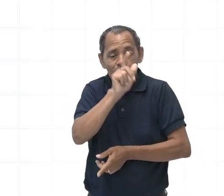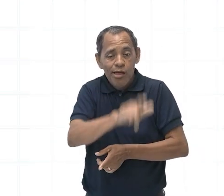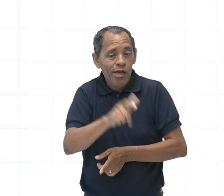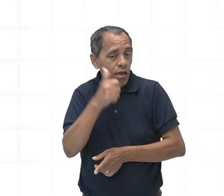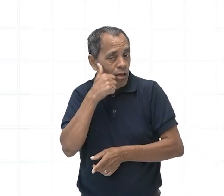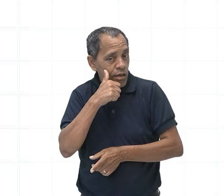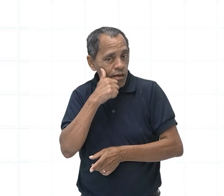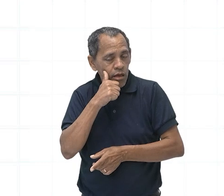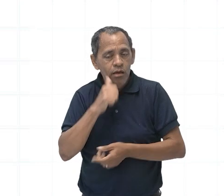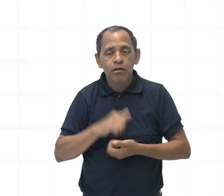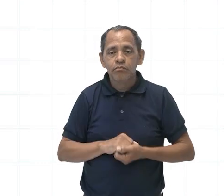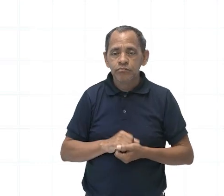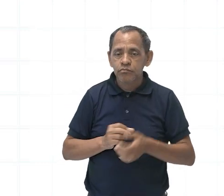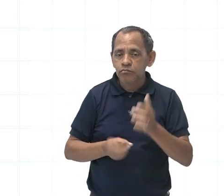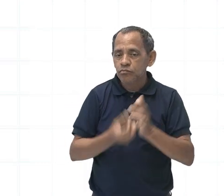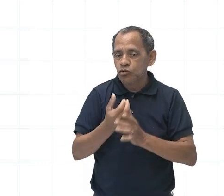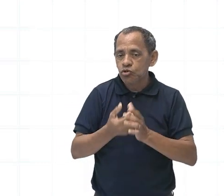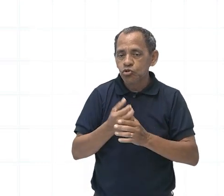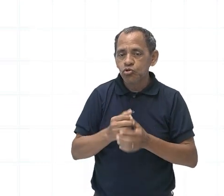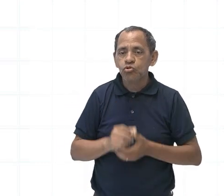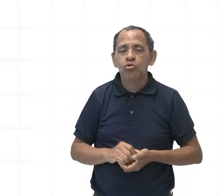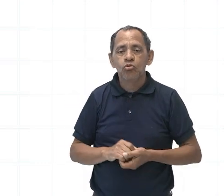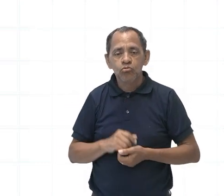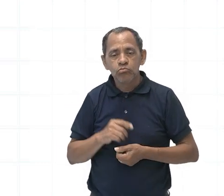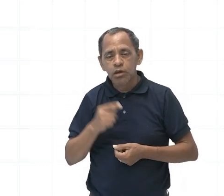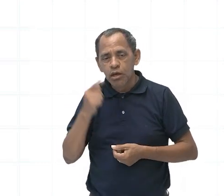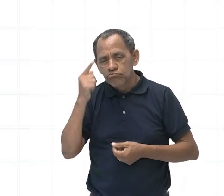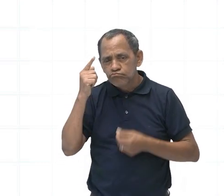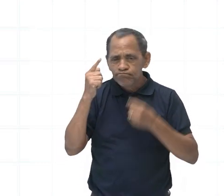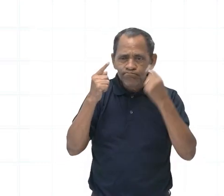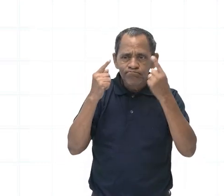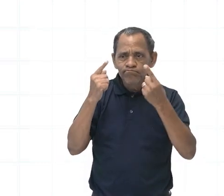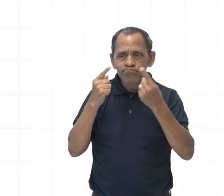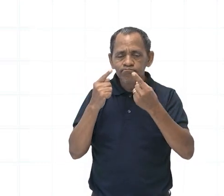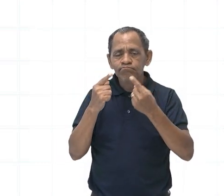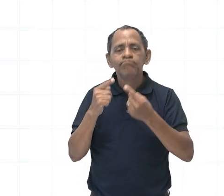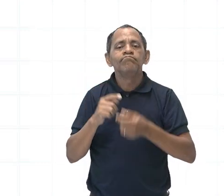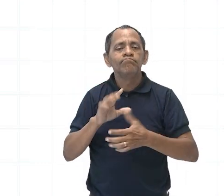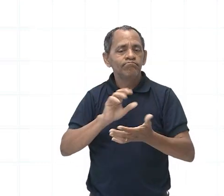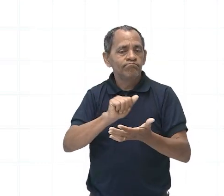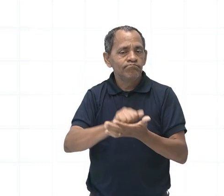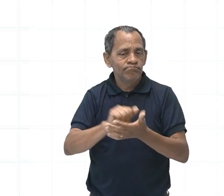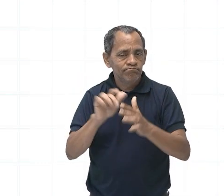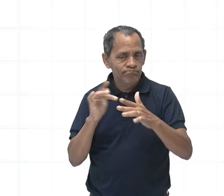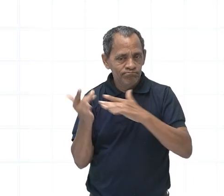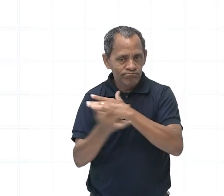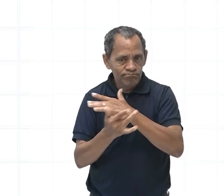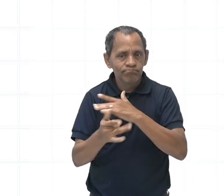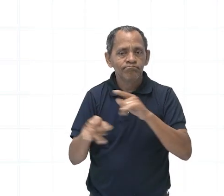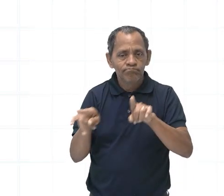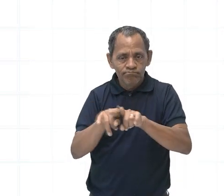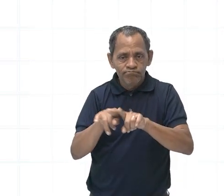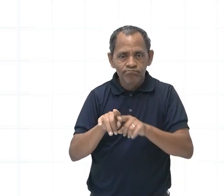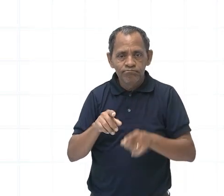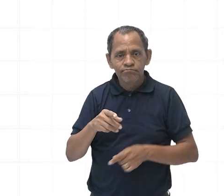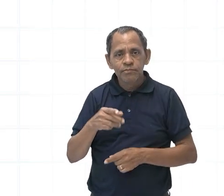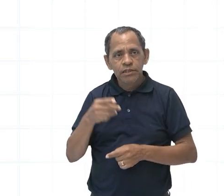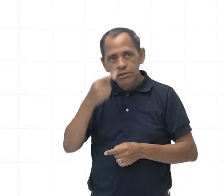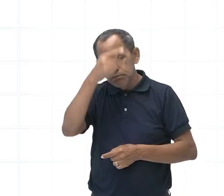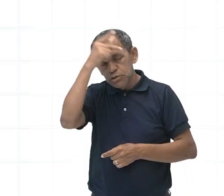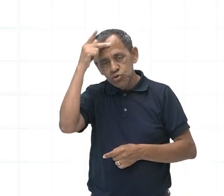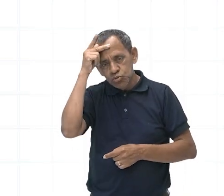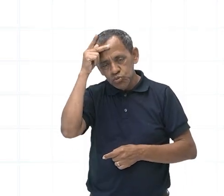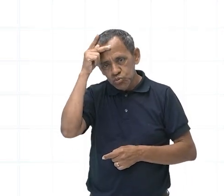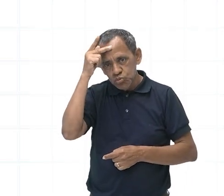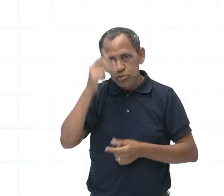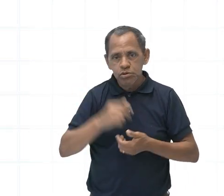próprio estado do Amazonas, não é? E isso foi registrado em redes sociais e tudo mais, né? Então, seguindo adiante, apenas